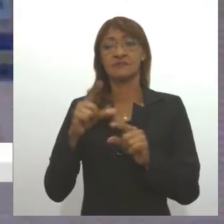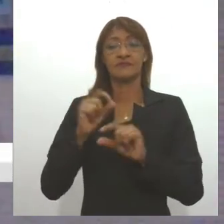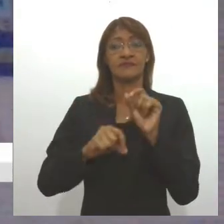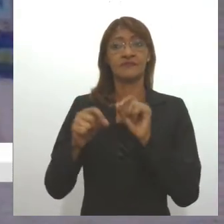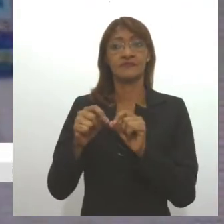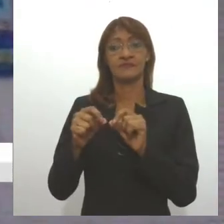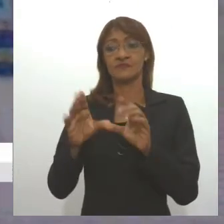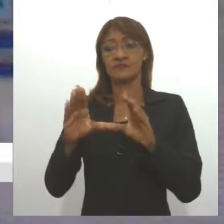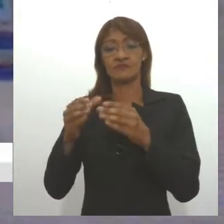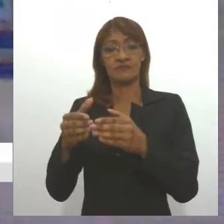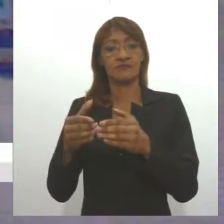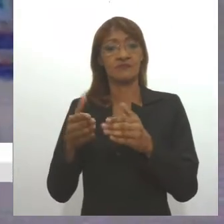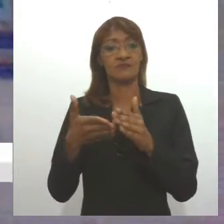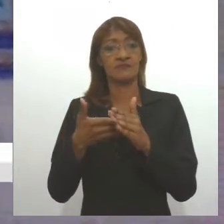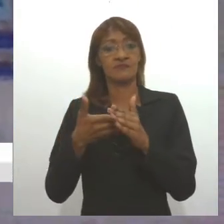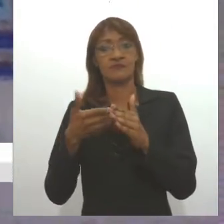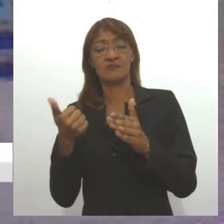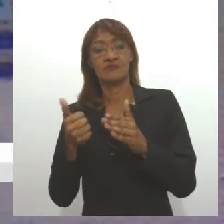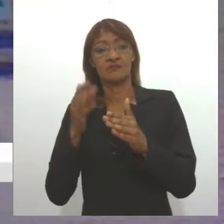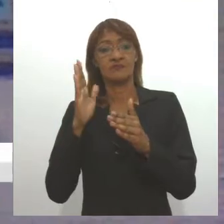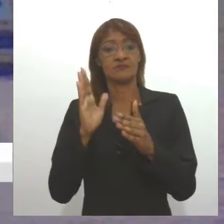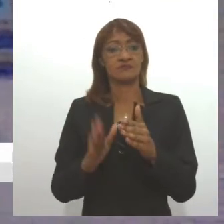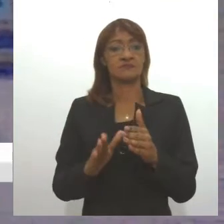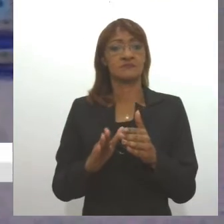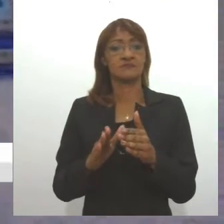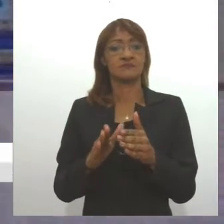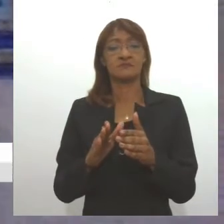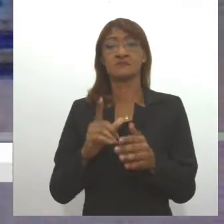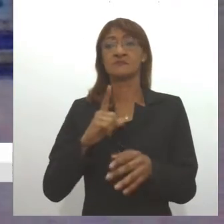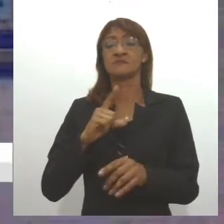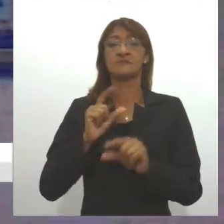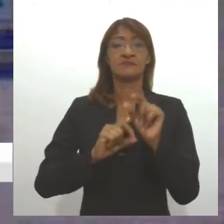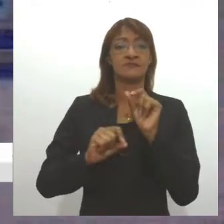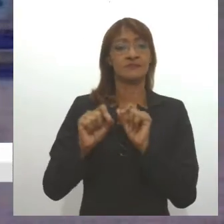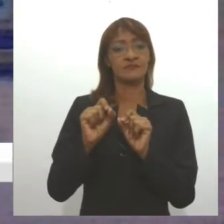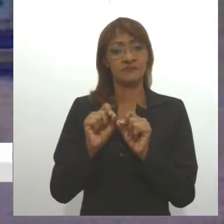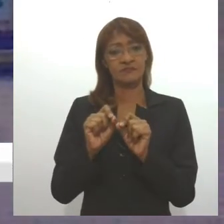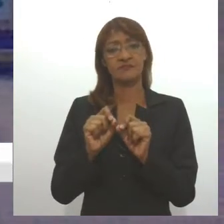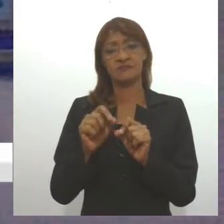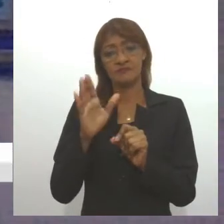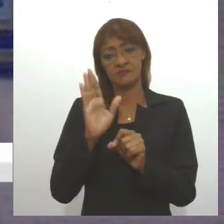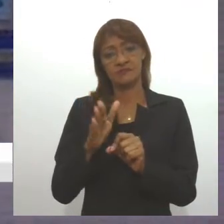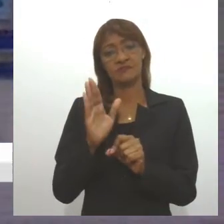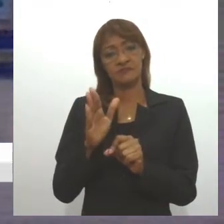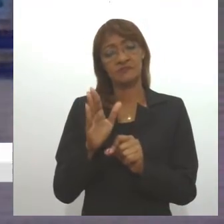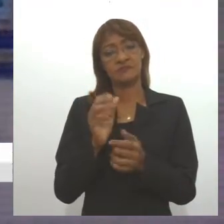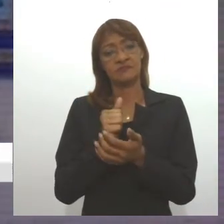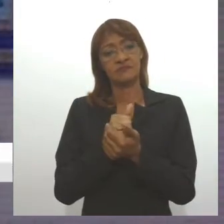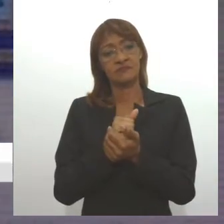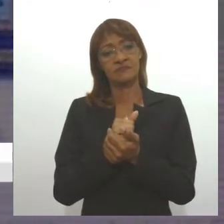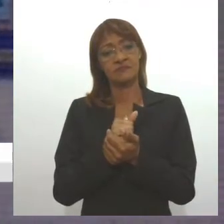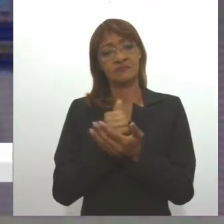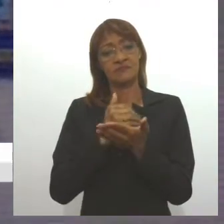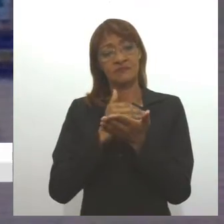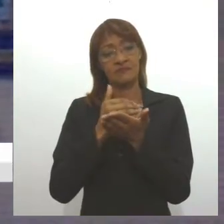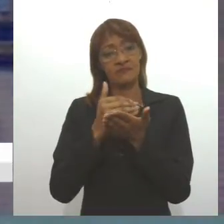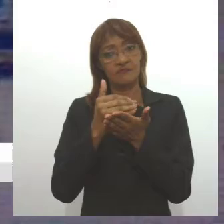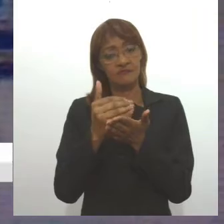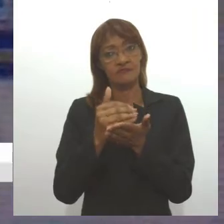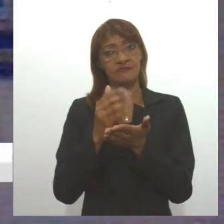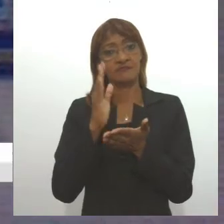de efetividade para um conselho consultivo, e isso já é um primeiro caminho que a gente